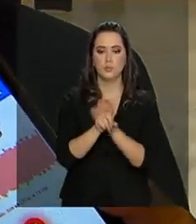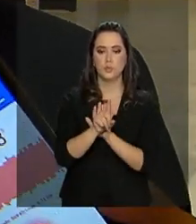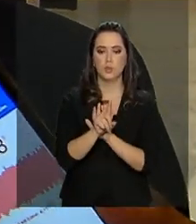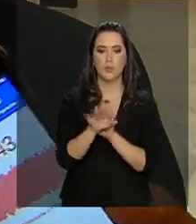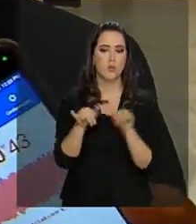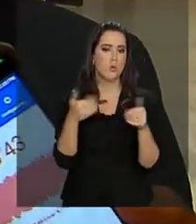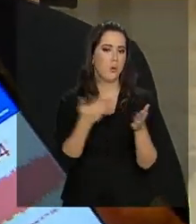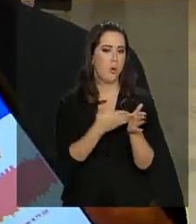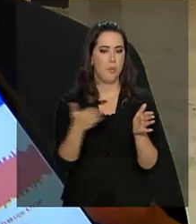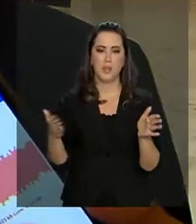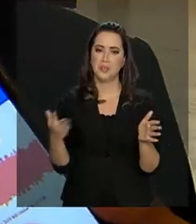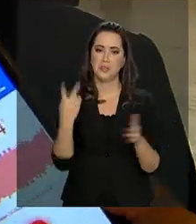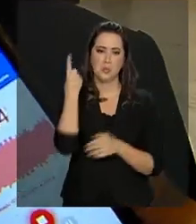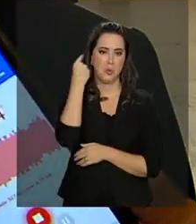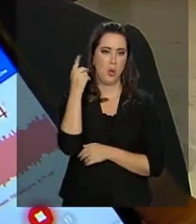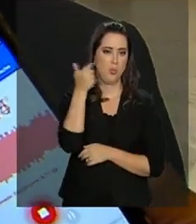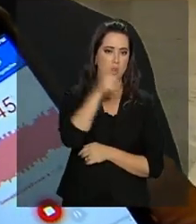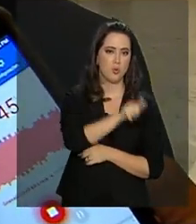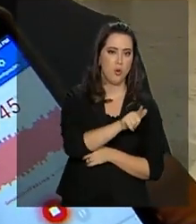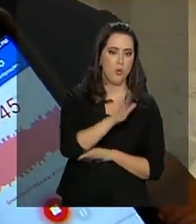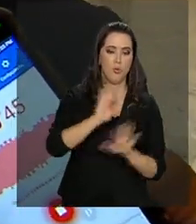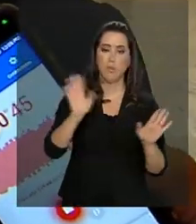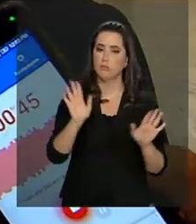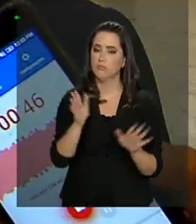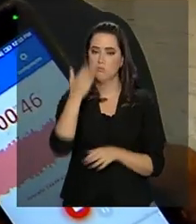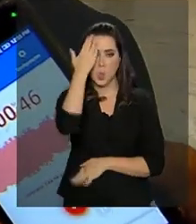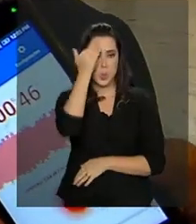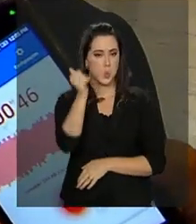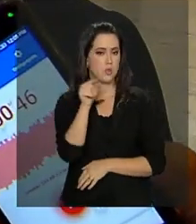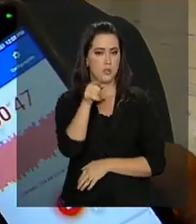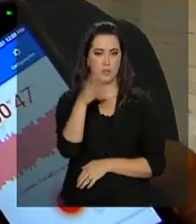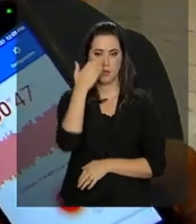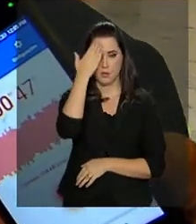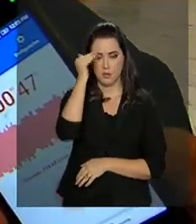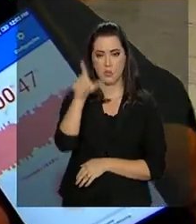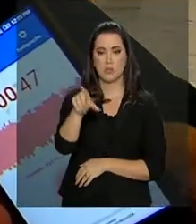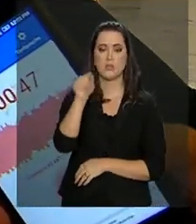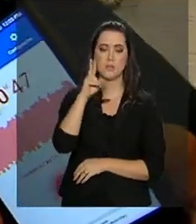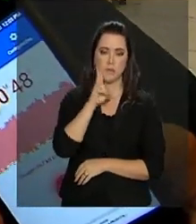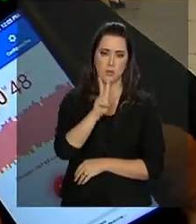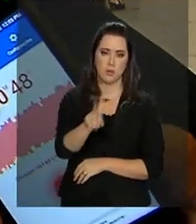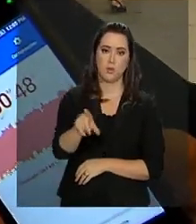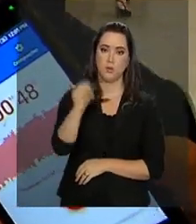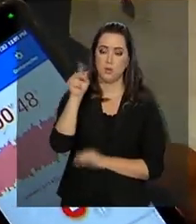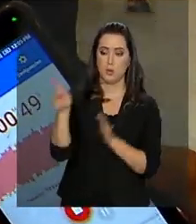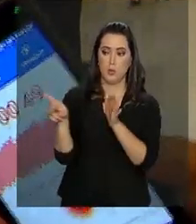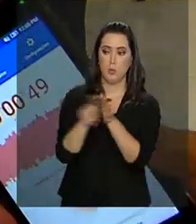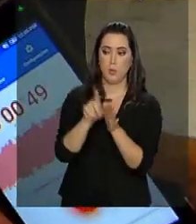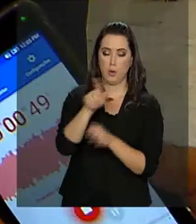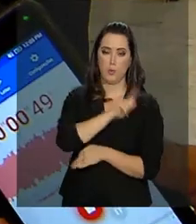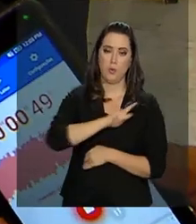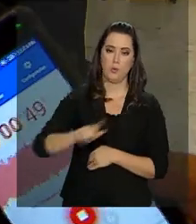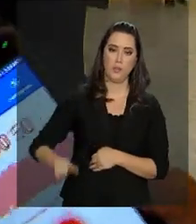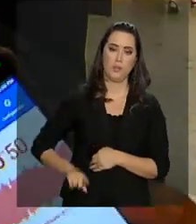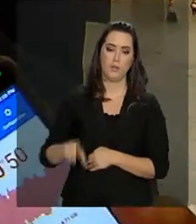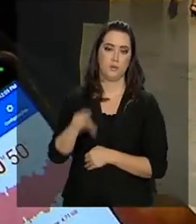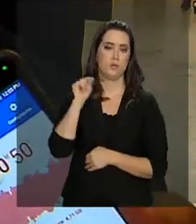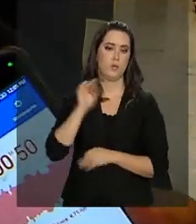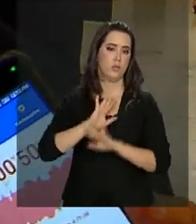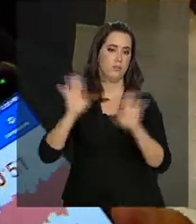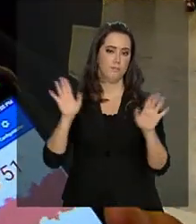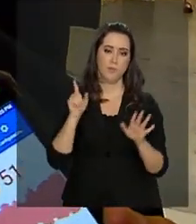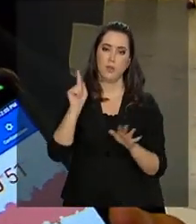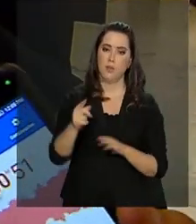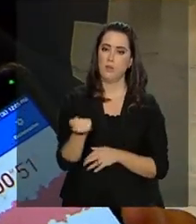normalizar agora? Ah, bom, aí eu não sei dizer, porque o interventor que eu nomeei, vocês percebem que eu nomeei o próprio governador eleito. Né? De alguma maneira,